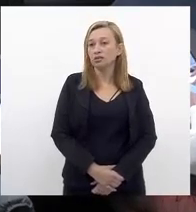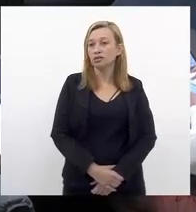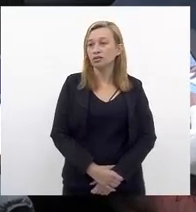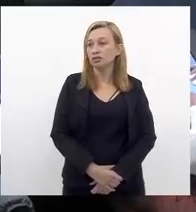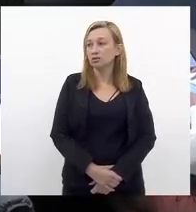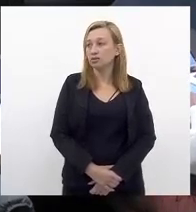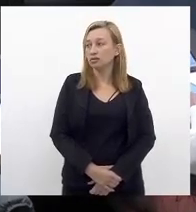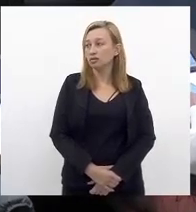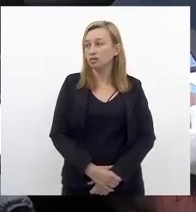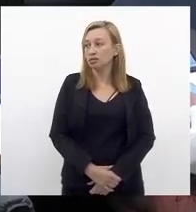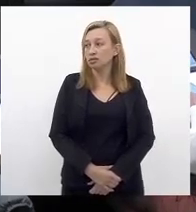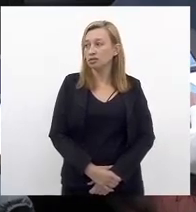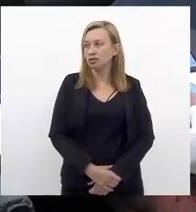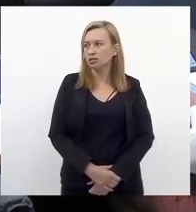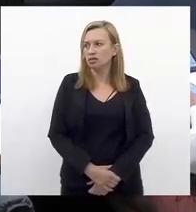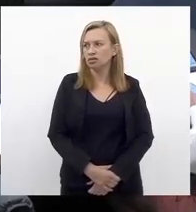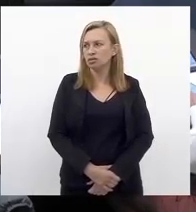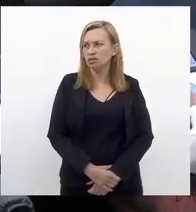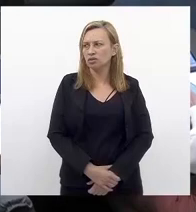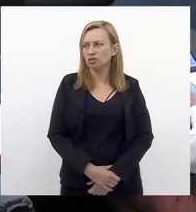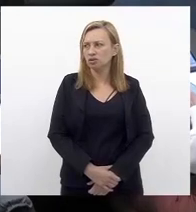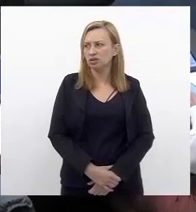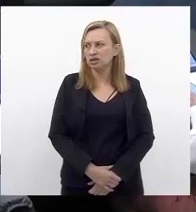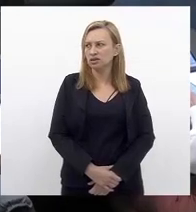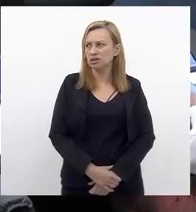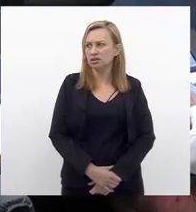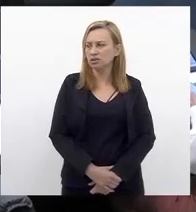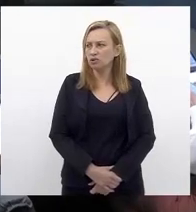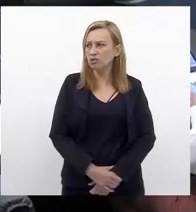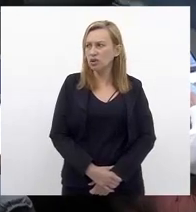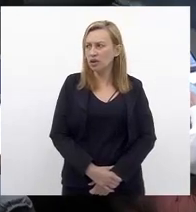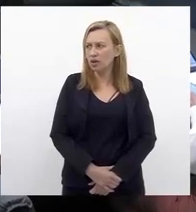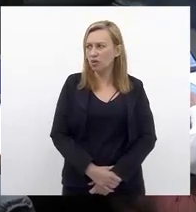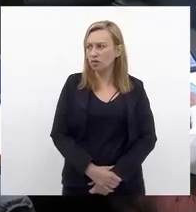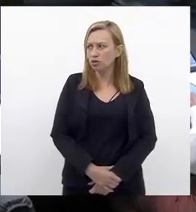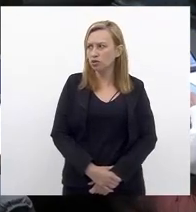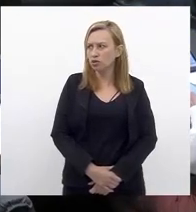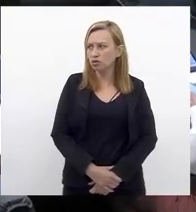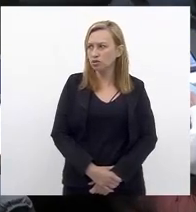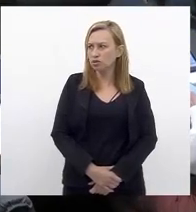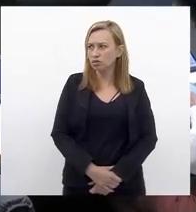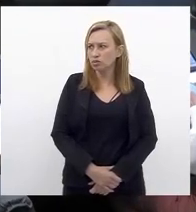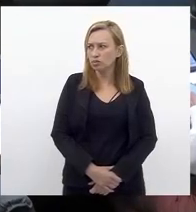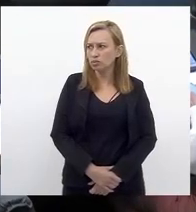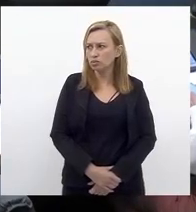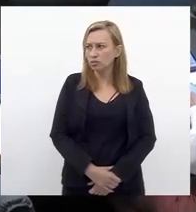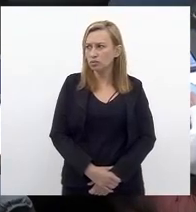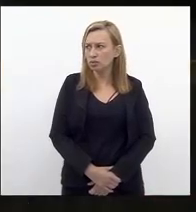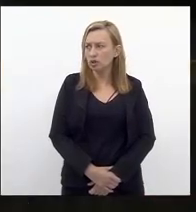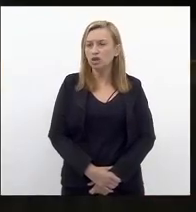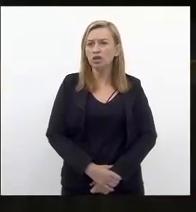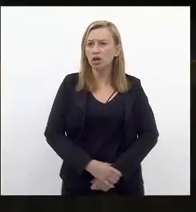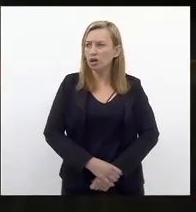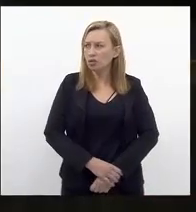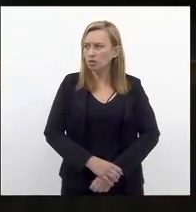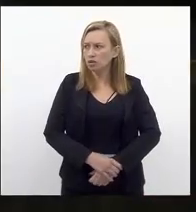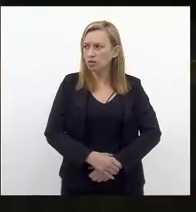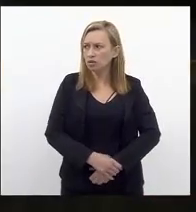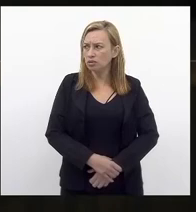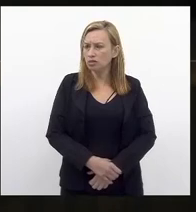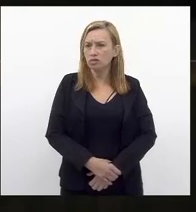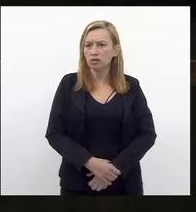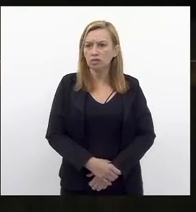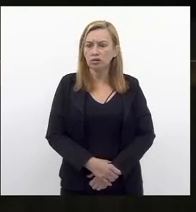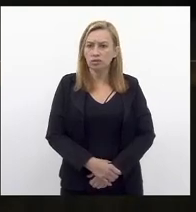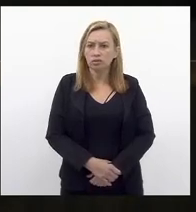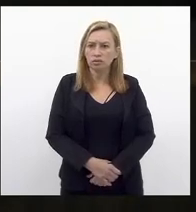a presença achar uma atenção seus parlamentares que ela fazer o encaminhamento e atendimento por que que